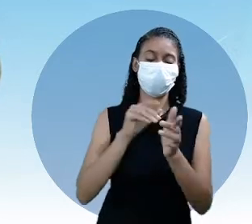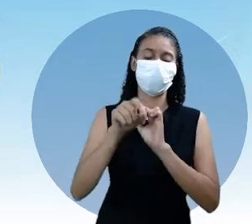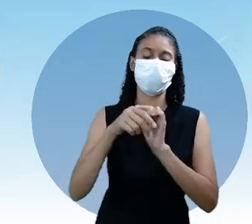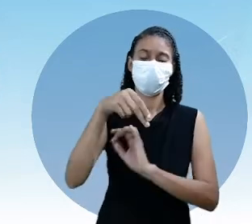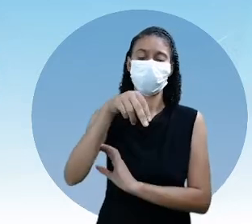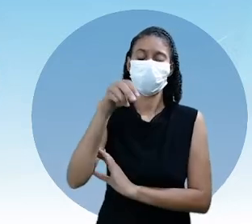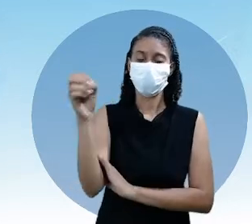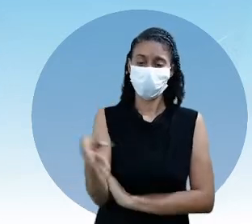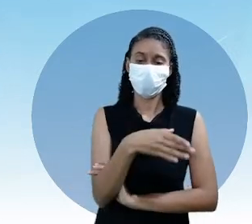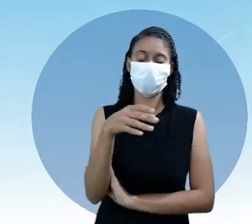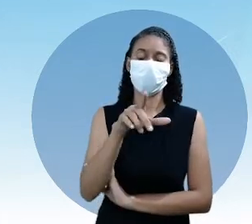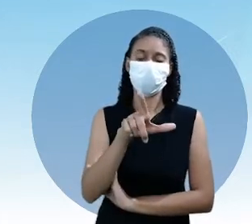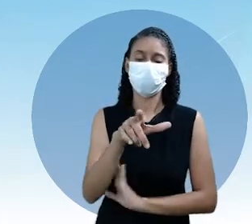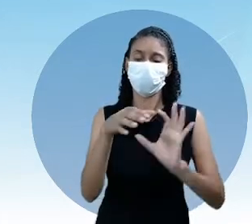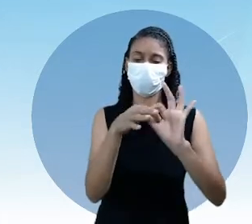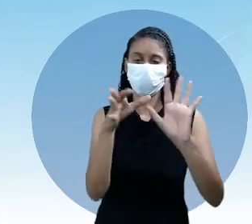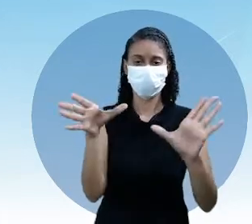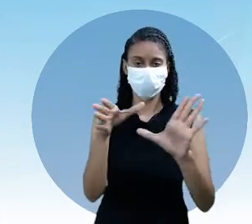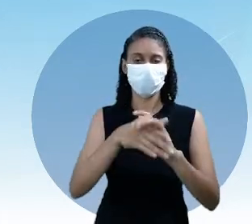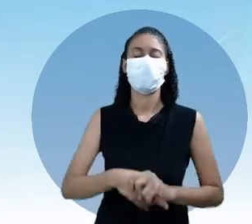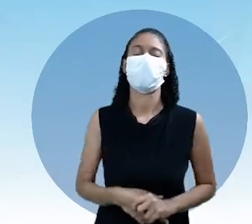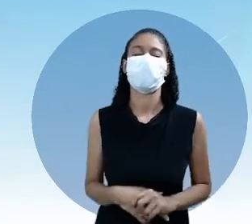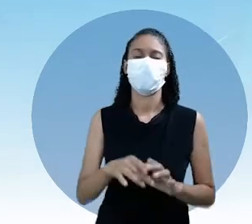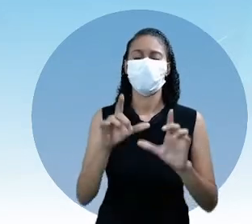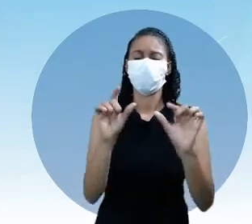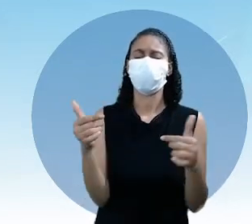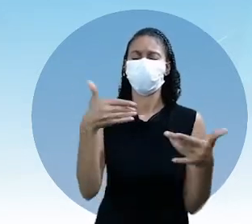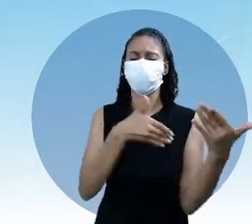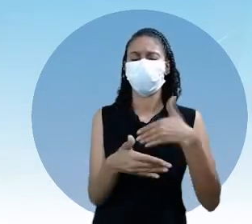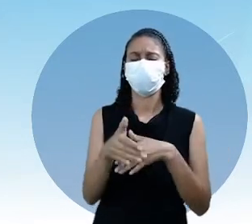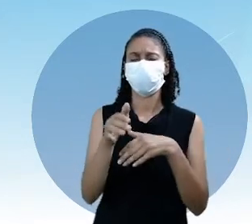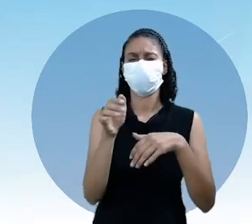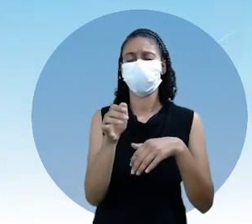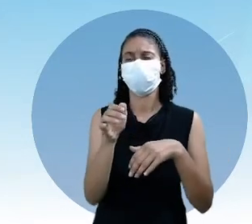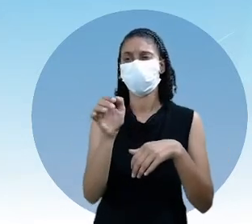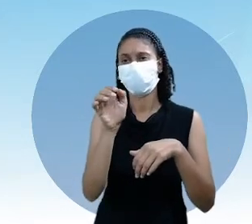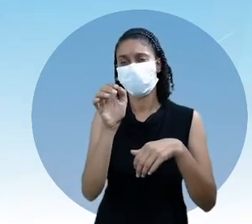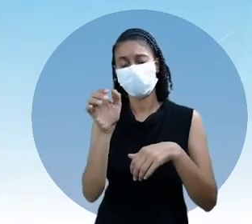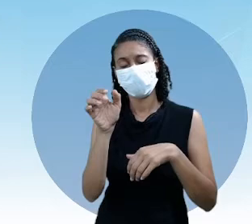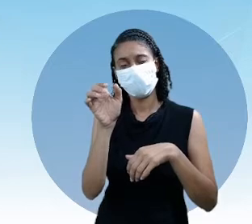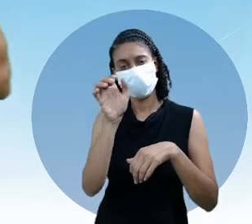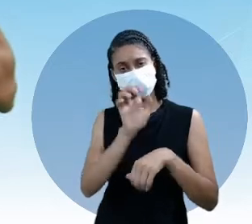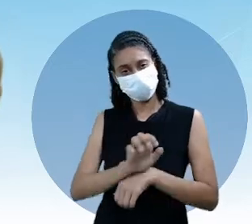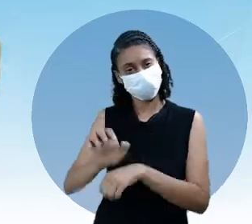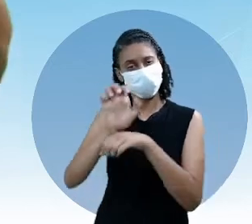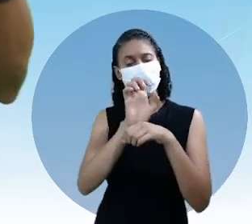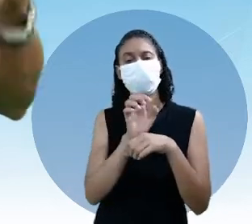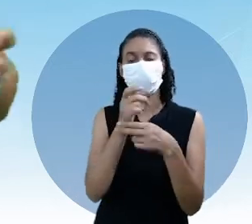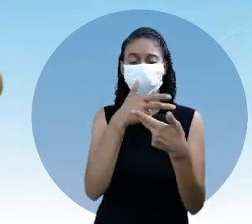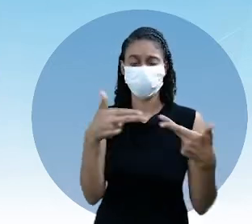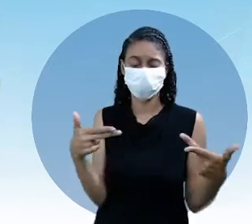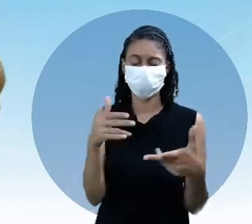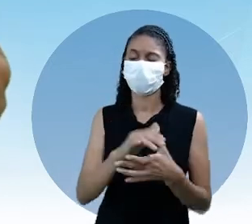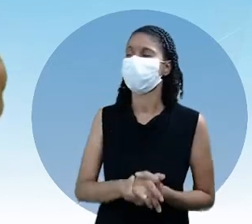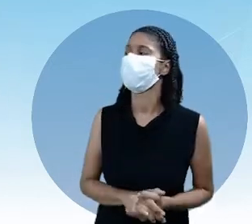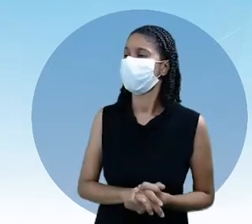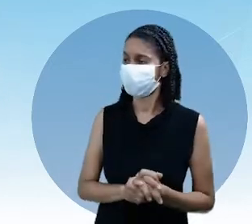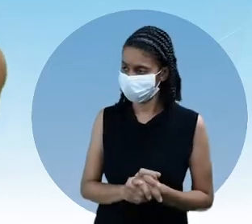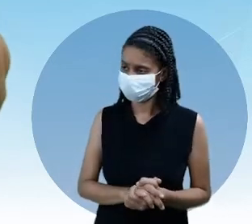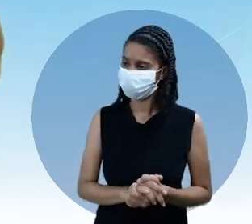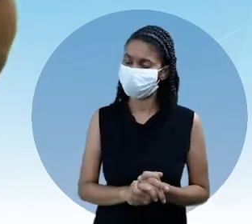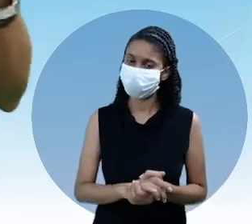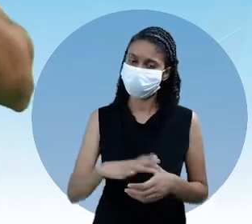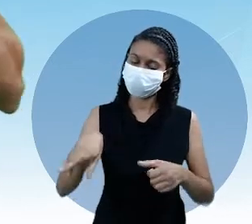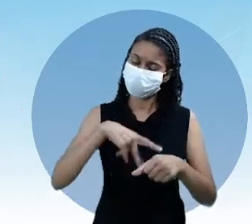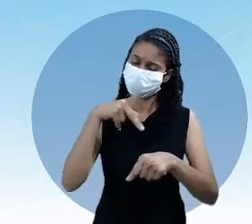né, essa pouca participação do Estado, essa diminuição da participação do Estado nas questões, né, da nação,